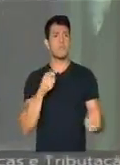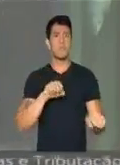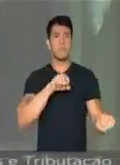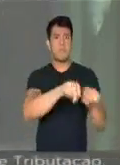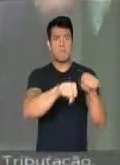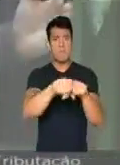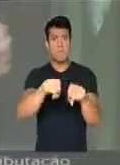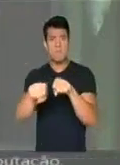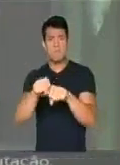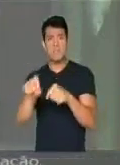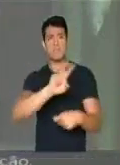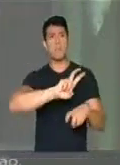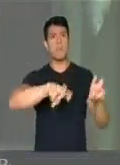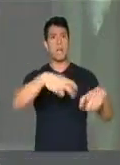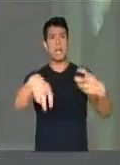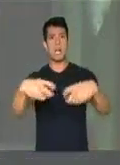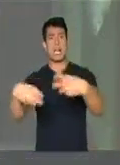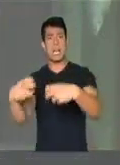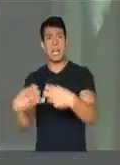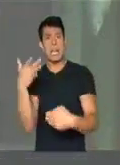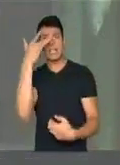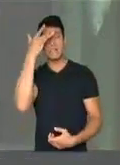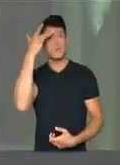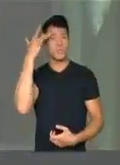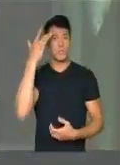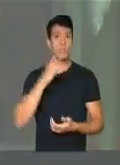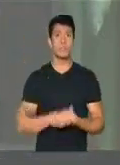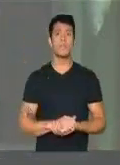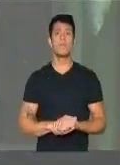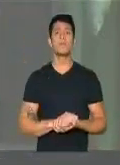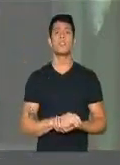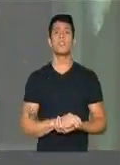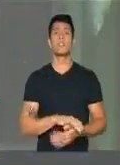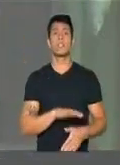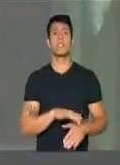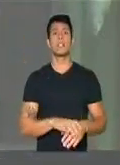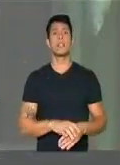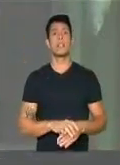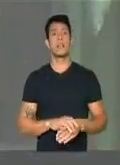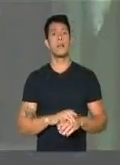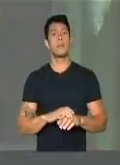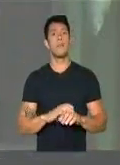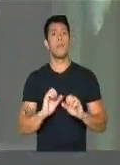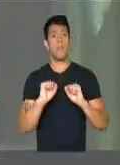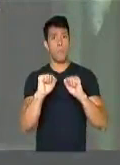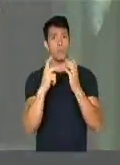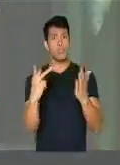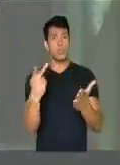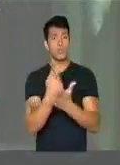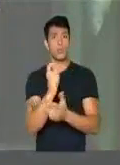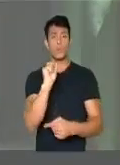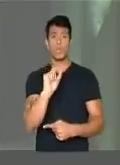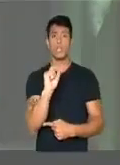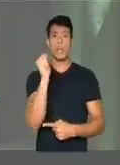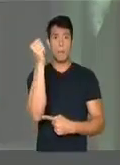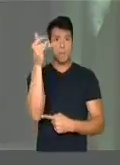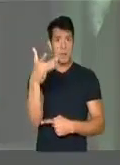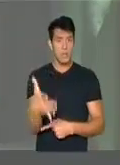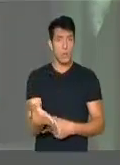camponeses, assassinato de jovens na periferia, e é possível que na madrugada do dia